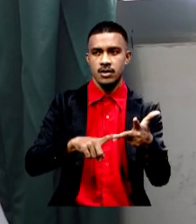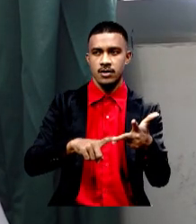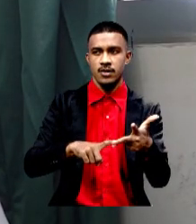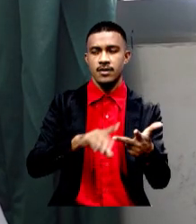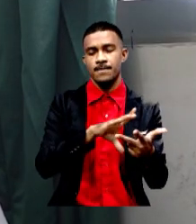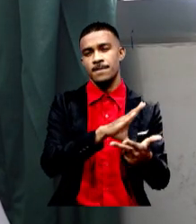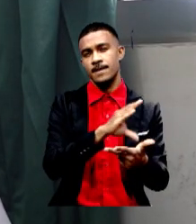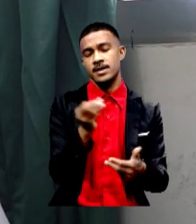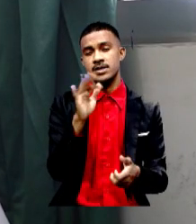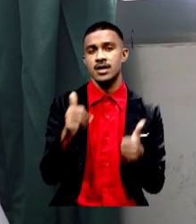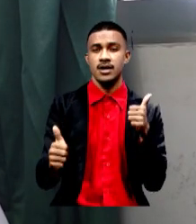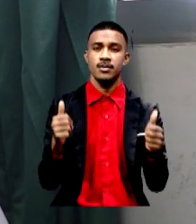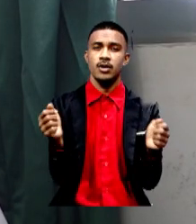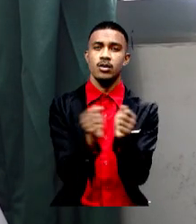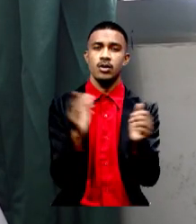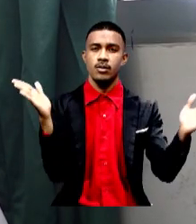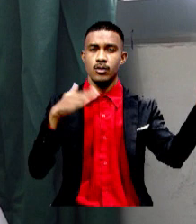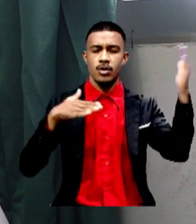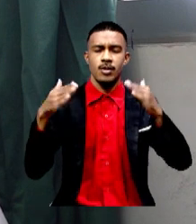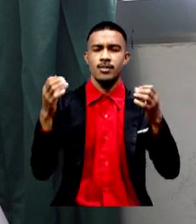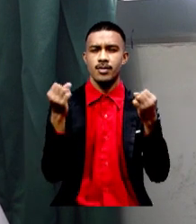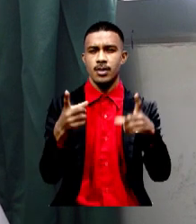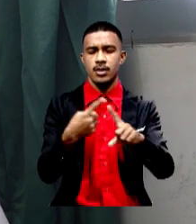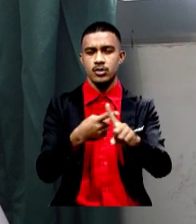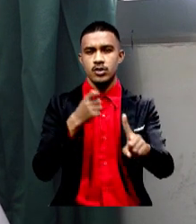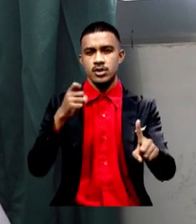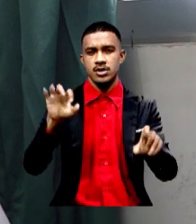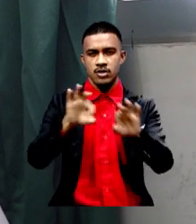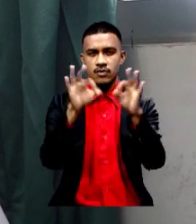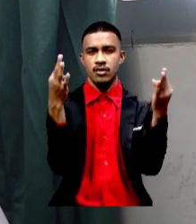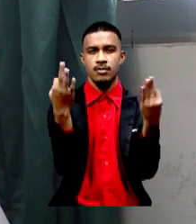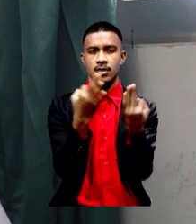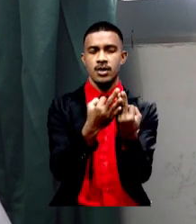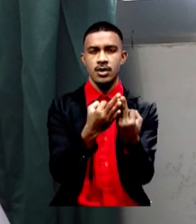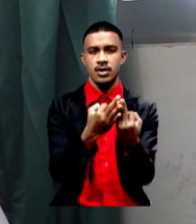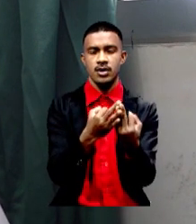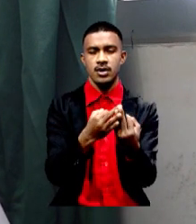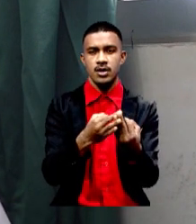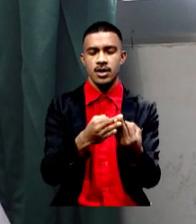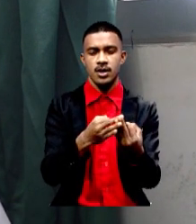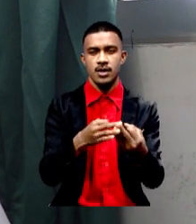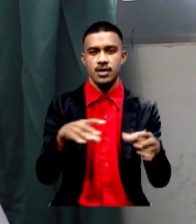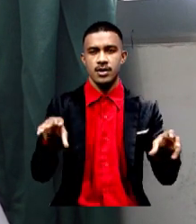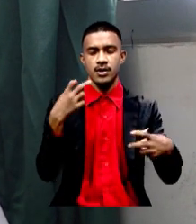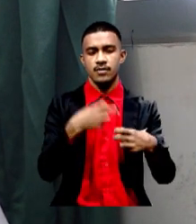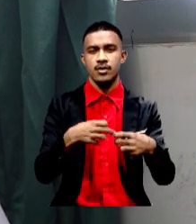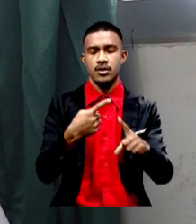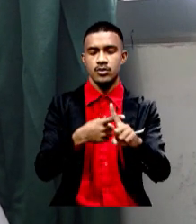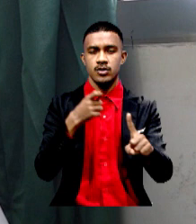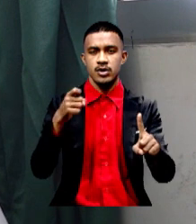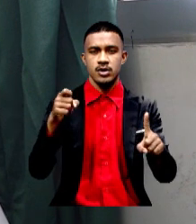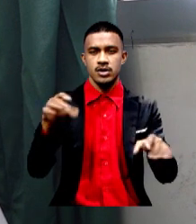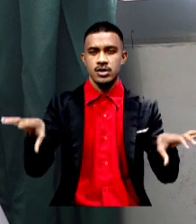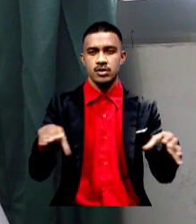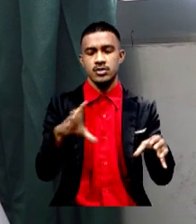ansiedade se não vem com problema pressão com a família pressão com o serviço pressão com o relacionamento